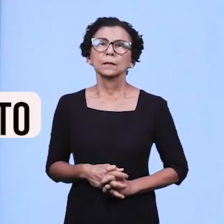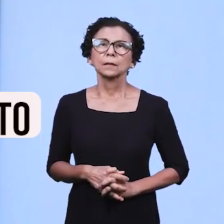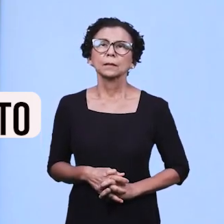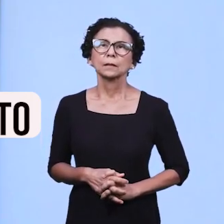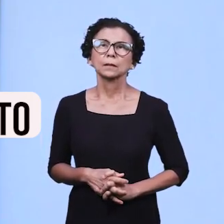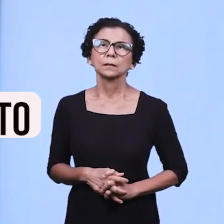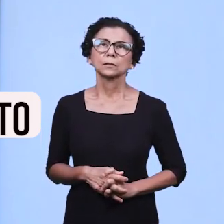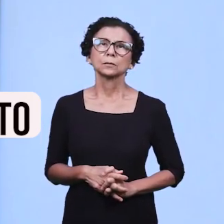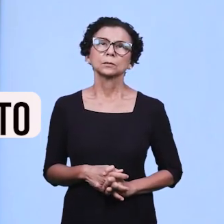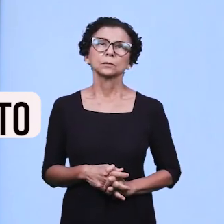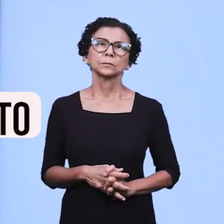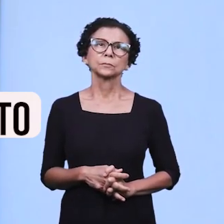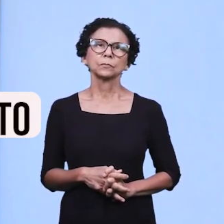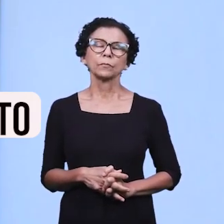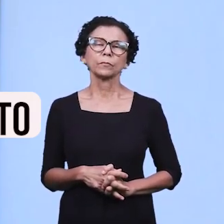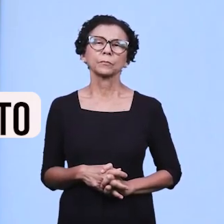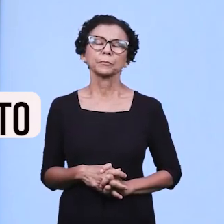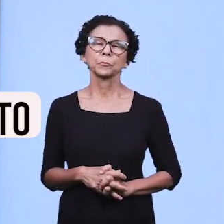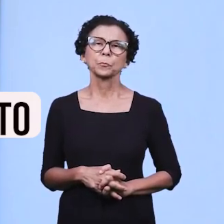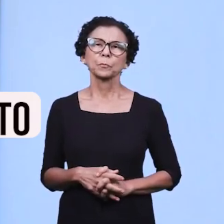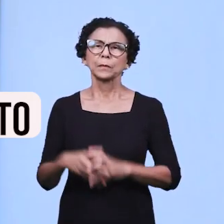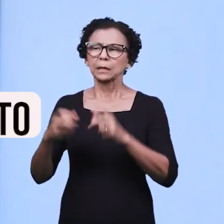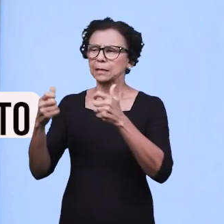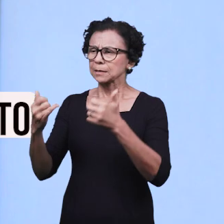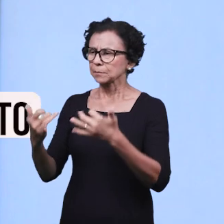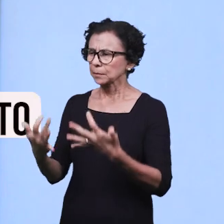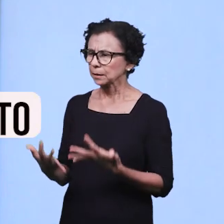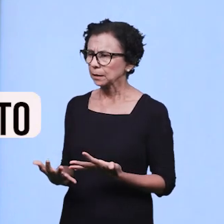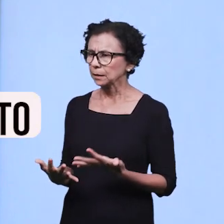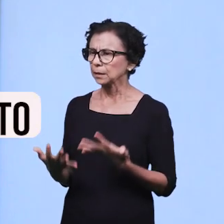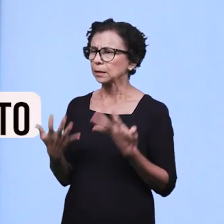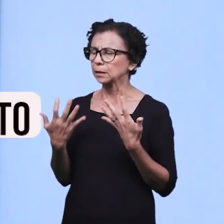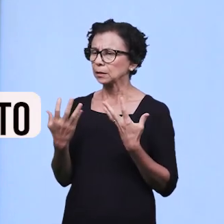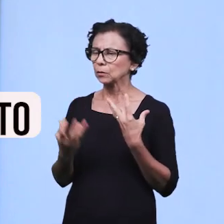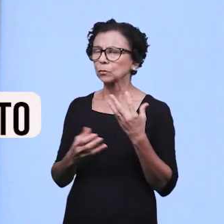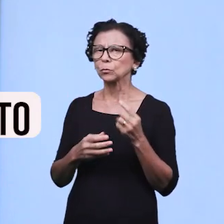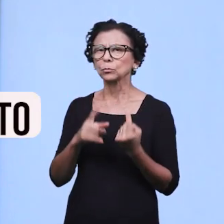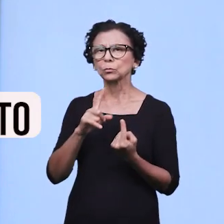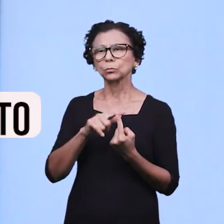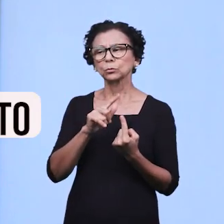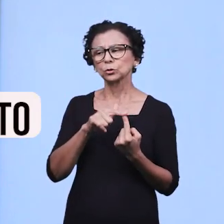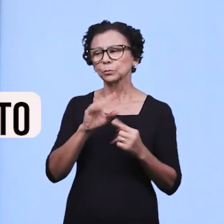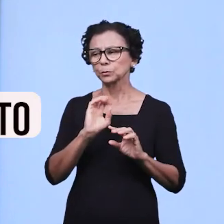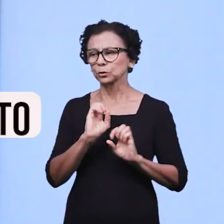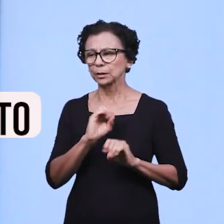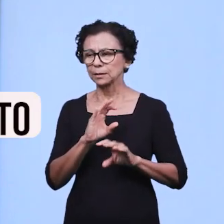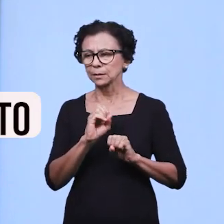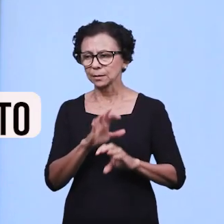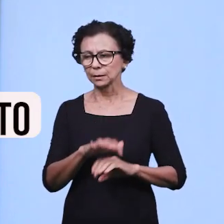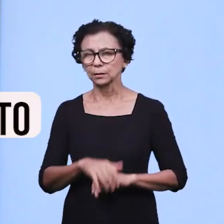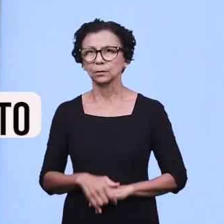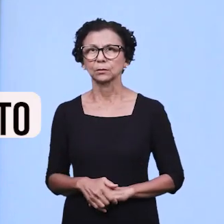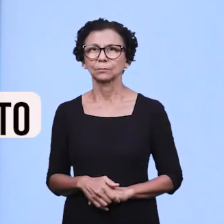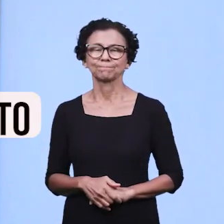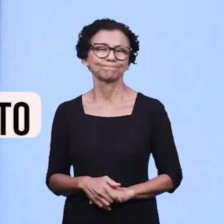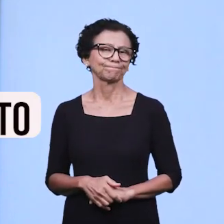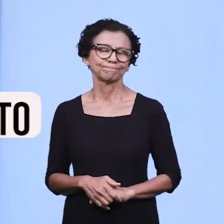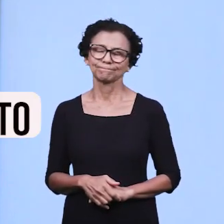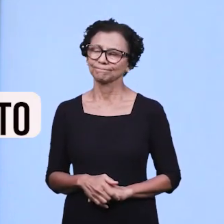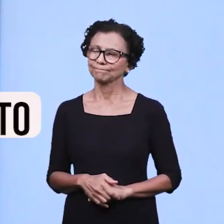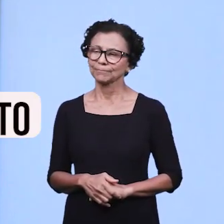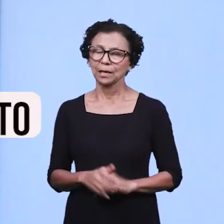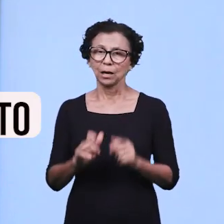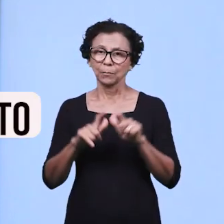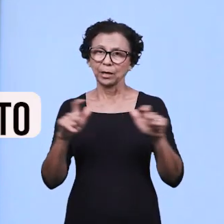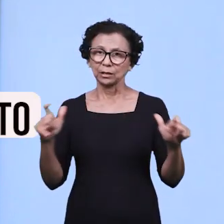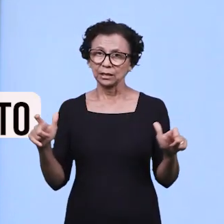que clareiam muito bem para a família, né, qual é a educação que é dada ali. Mas isso não acontece com a maioria.